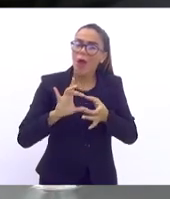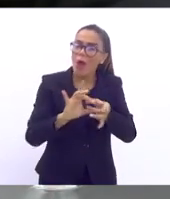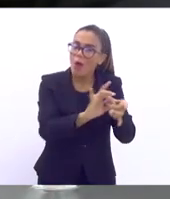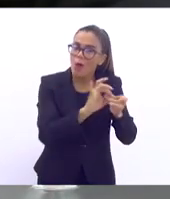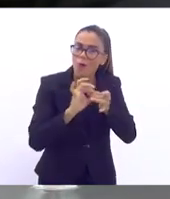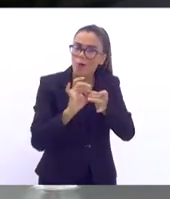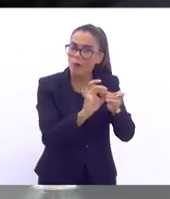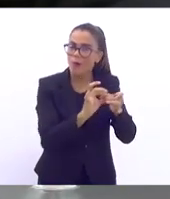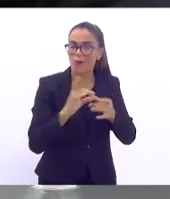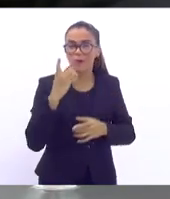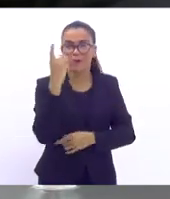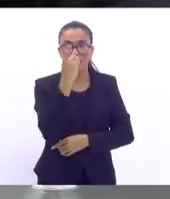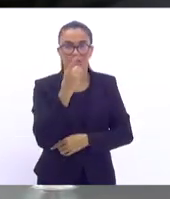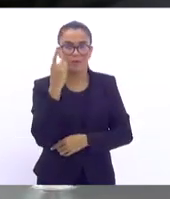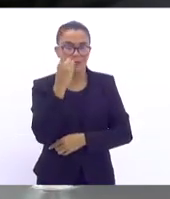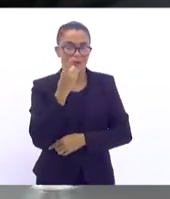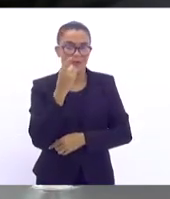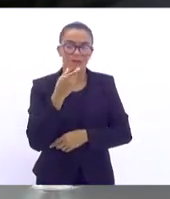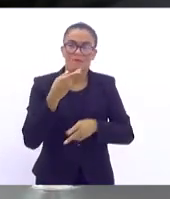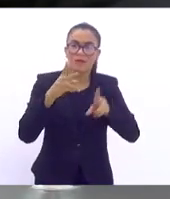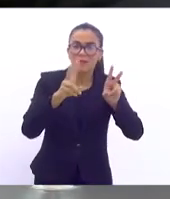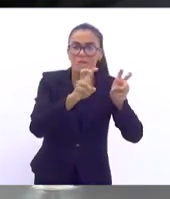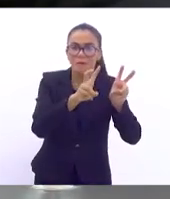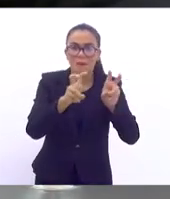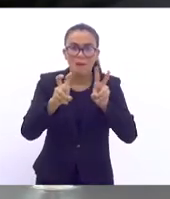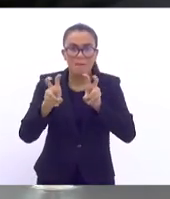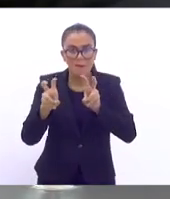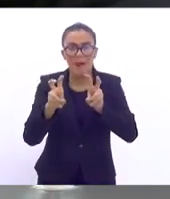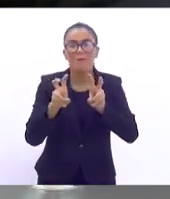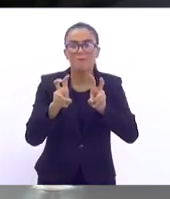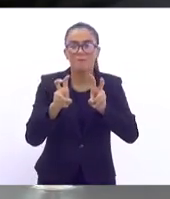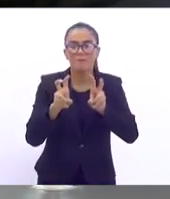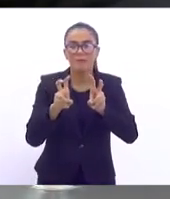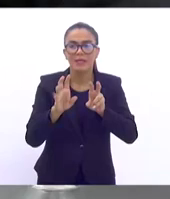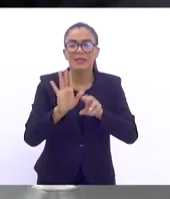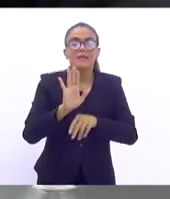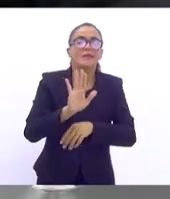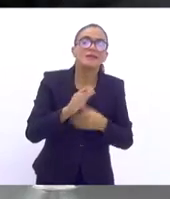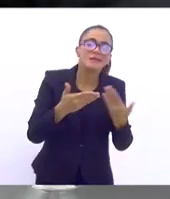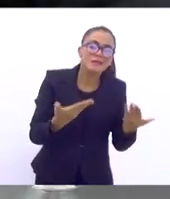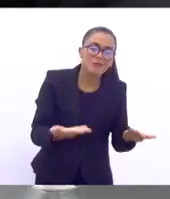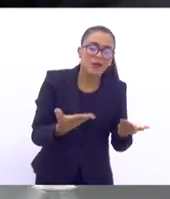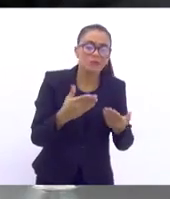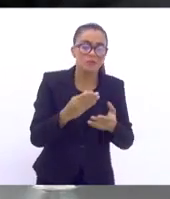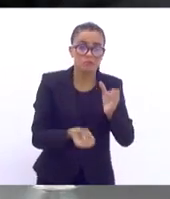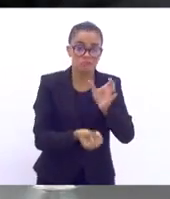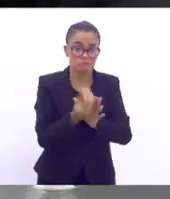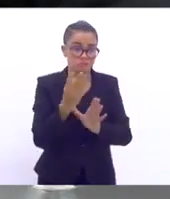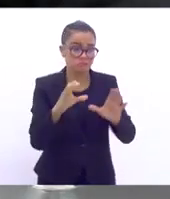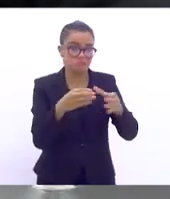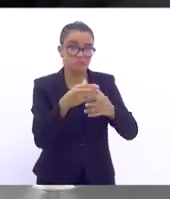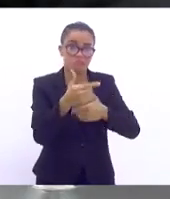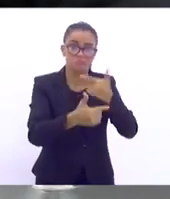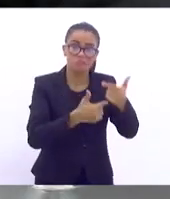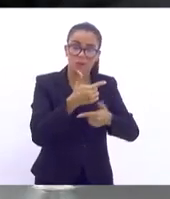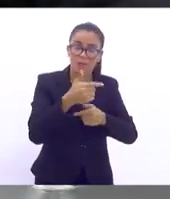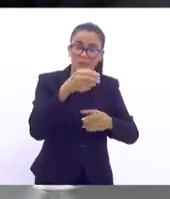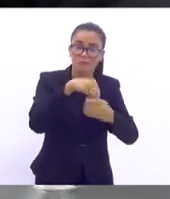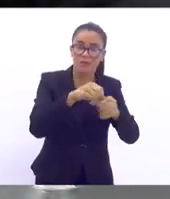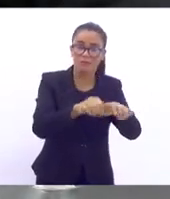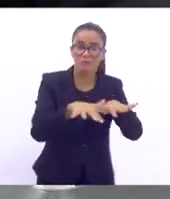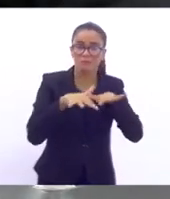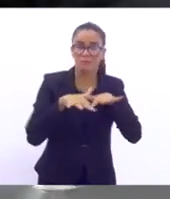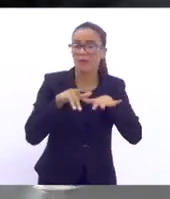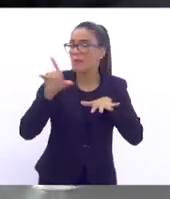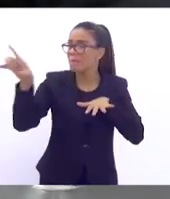Deputados que trazem um assunto a casa que a casa Recolhe e reconhece então por exemplo se eu quiser montar uma frente necessariamente juntar com o deputado Carlos